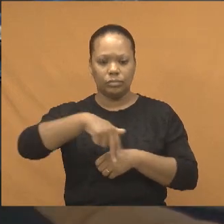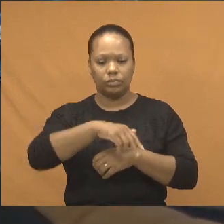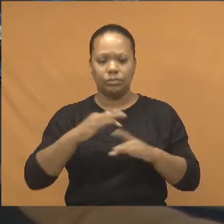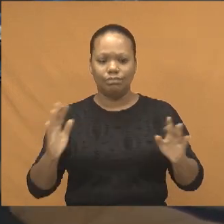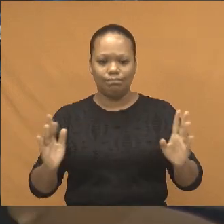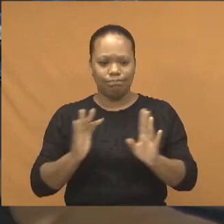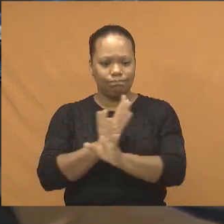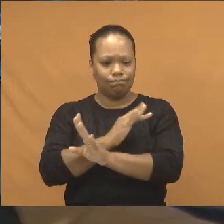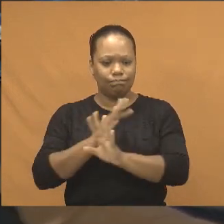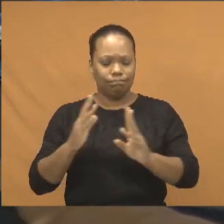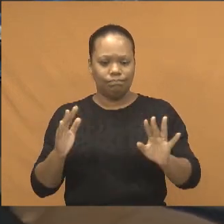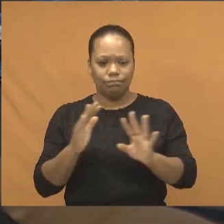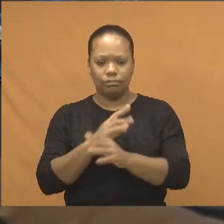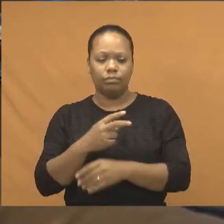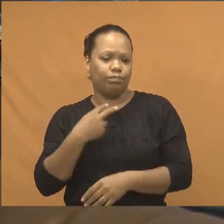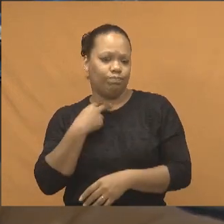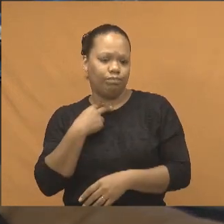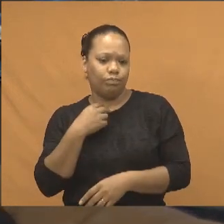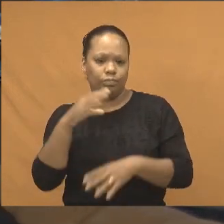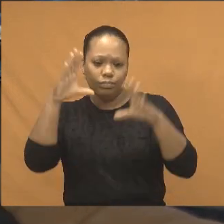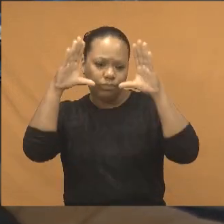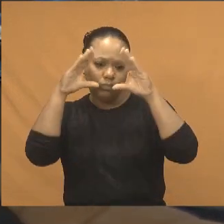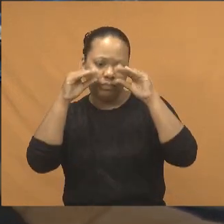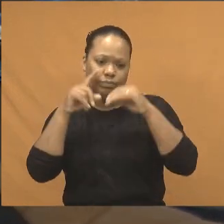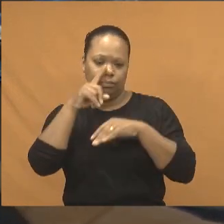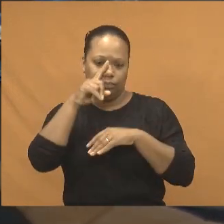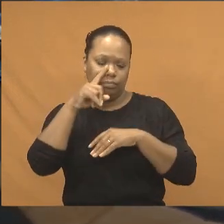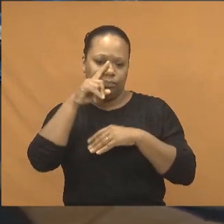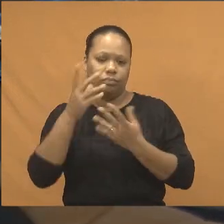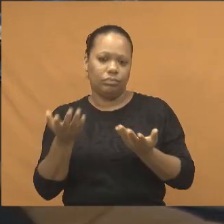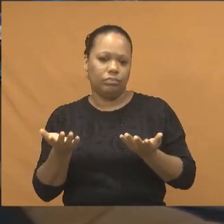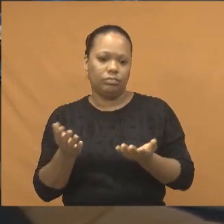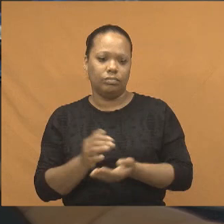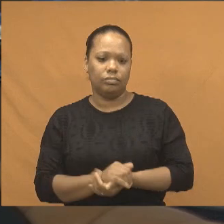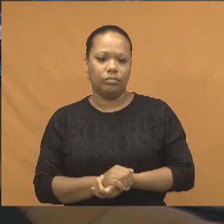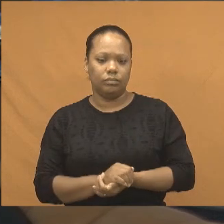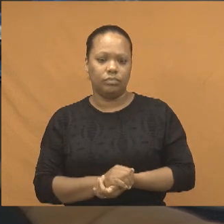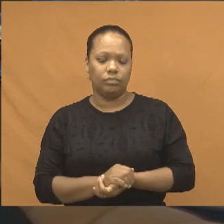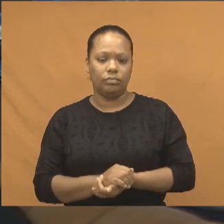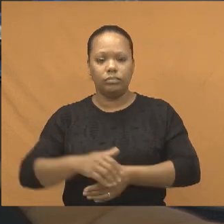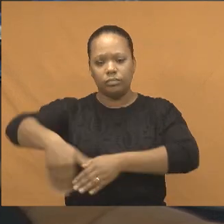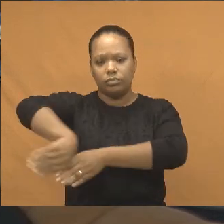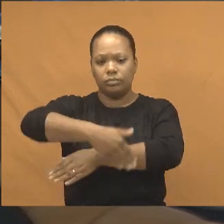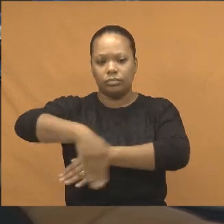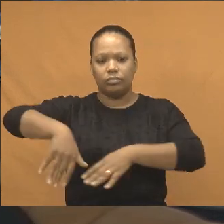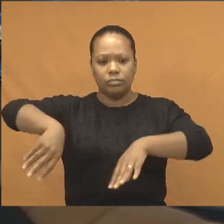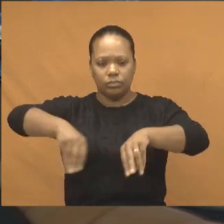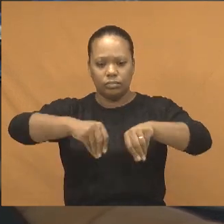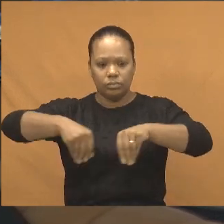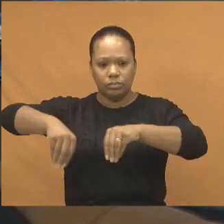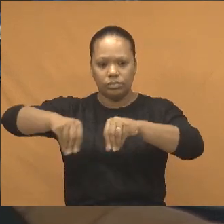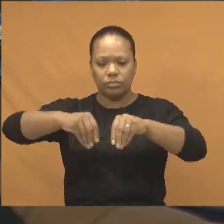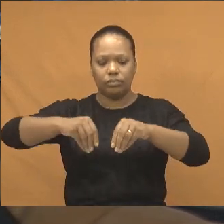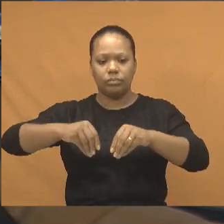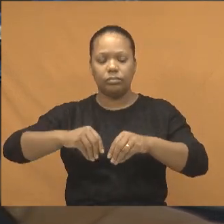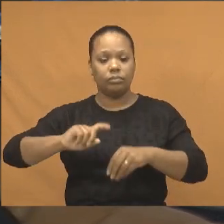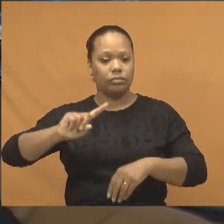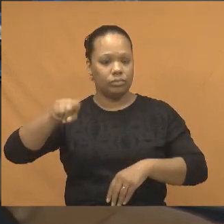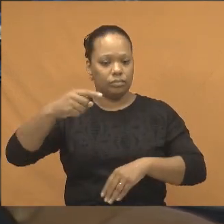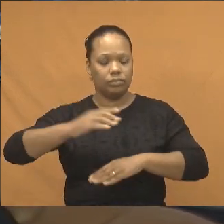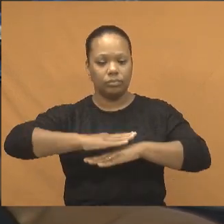pela Dutra, e não pode fazer isso aí. Porque então não adianta, tem a estrada de terra, vai ser